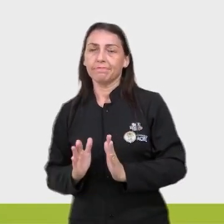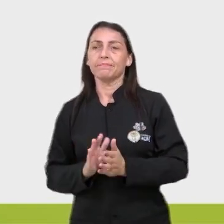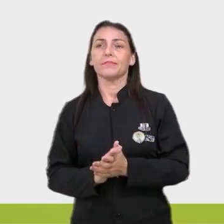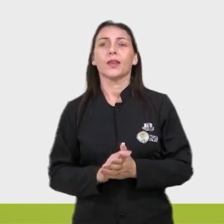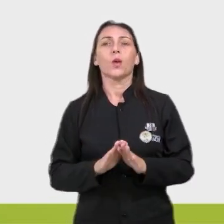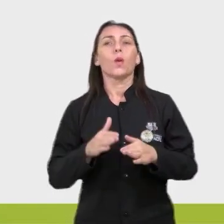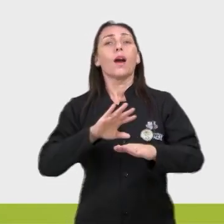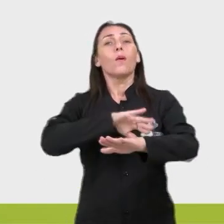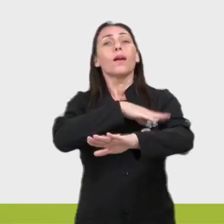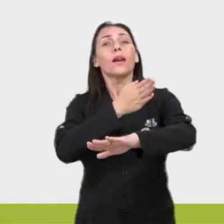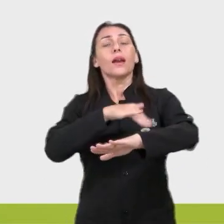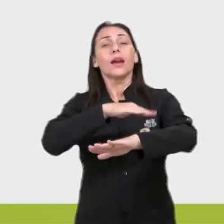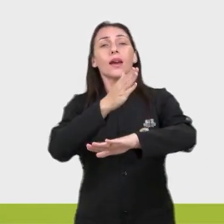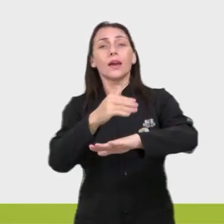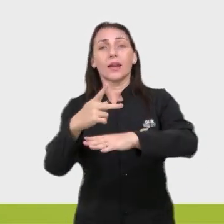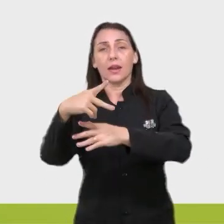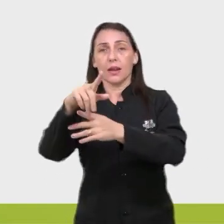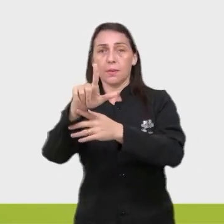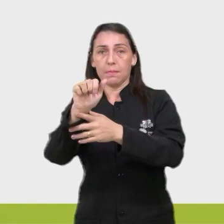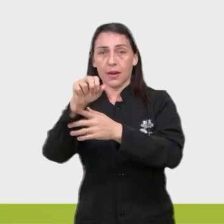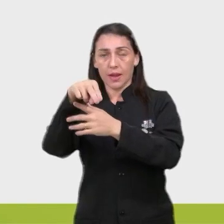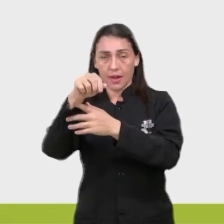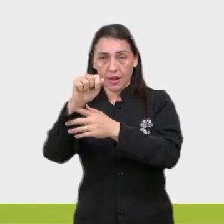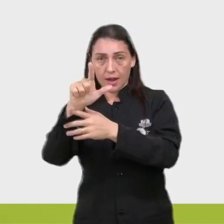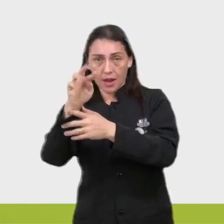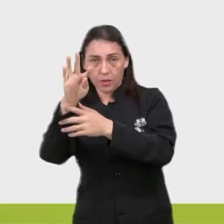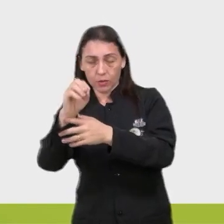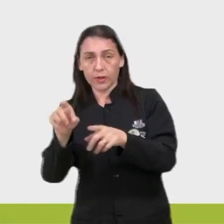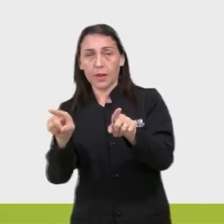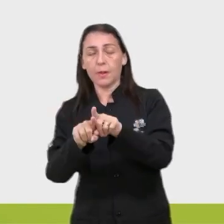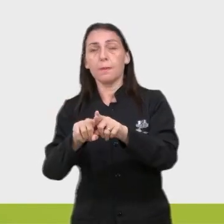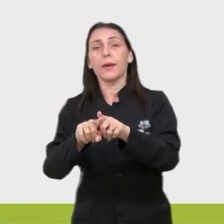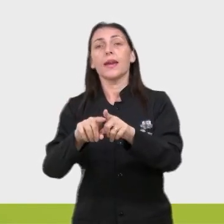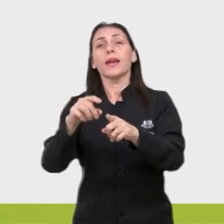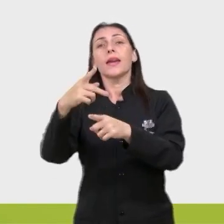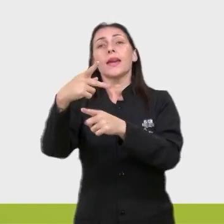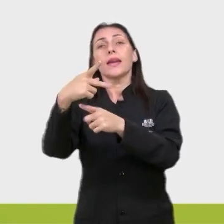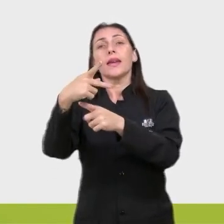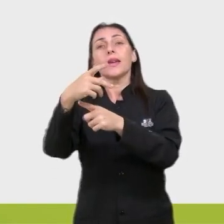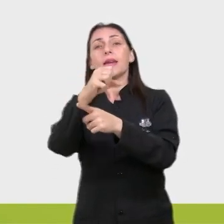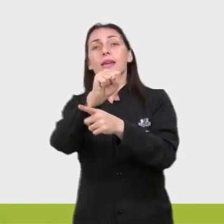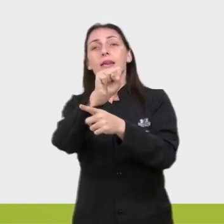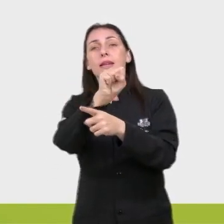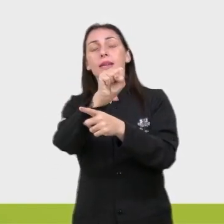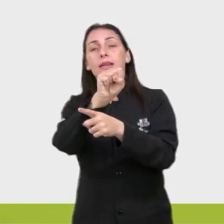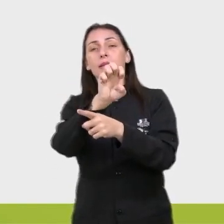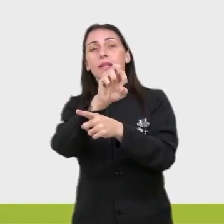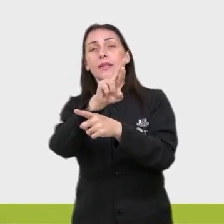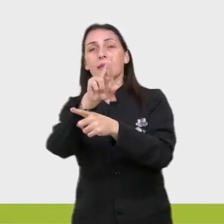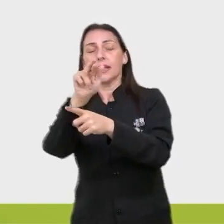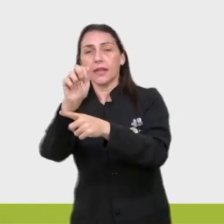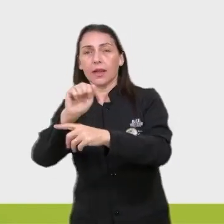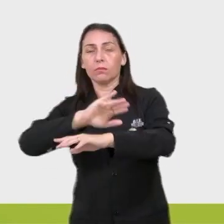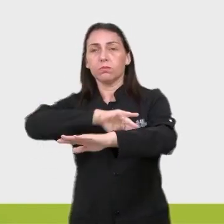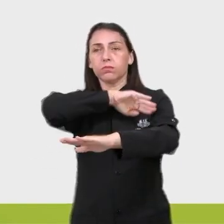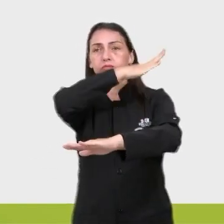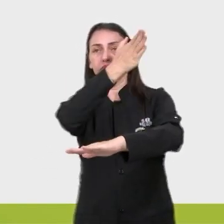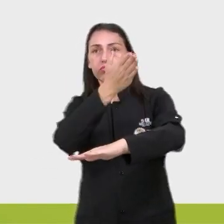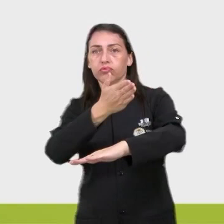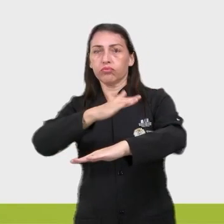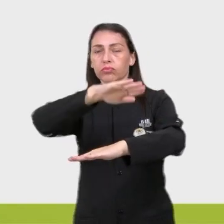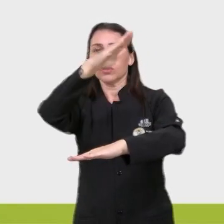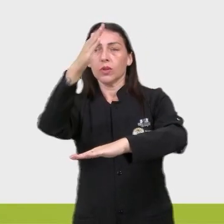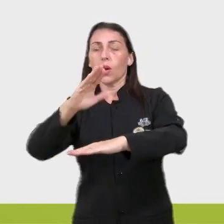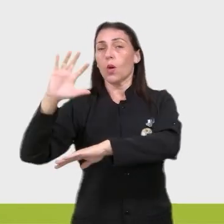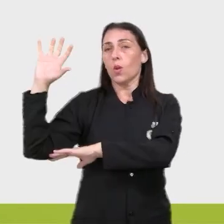Qual o relevo? Planaltos e serras, porque a parte do litoral brasileiro é uma parte onde tem maiores elevações.